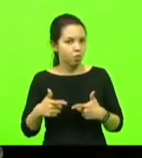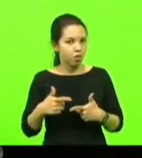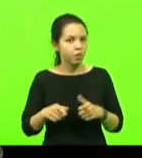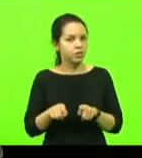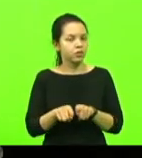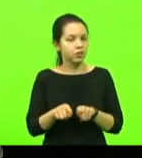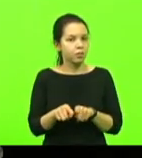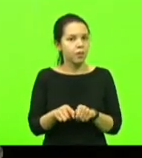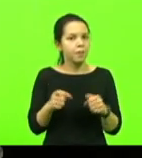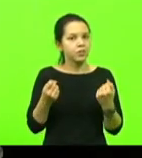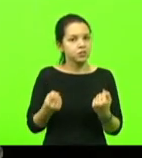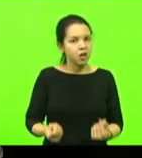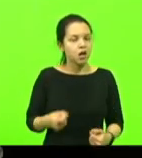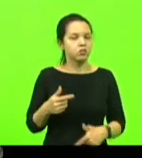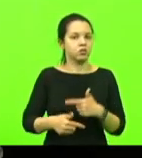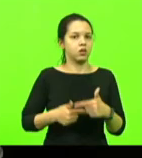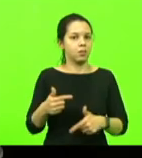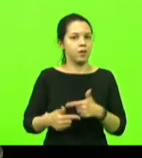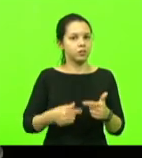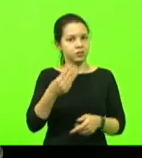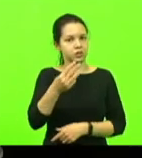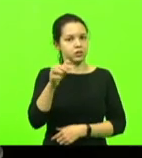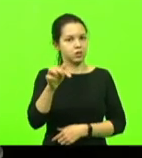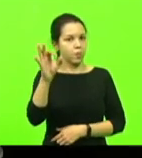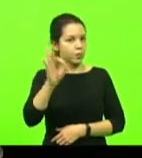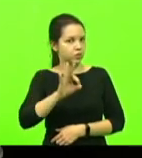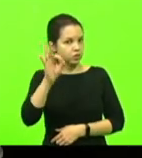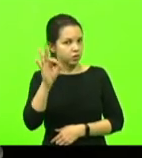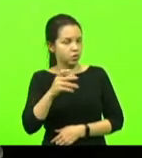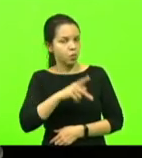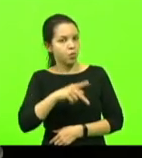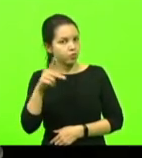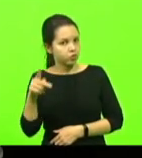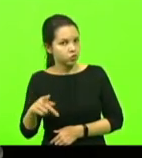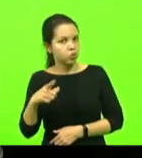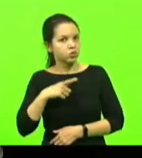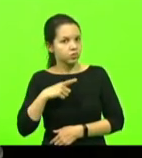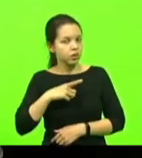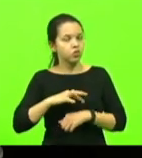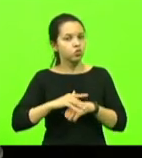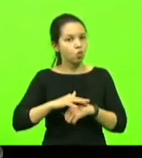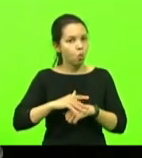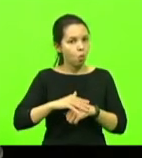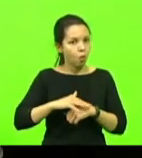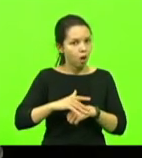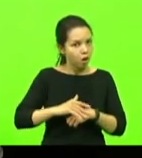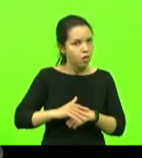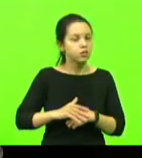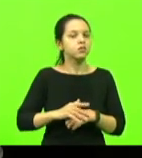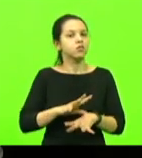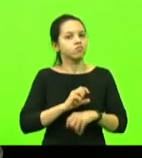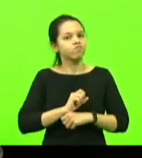trabalho. 37% dos professores têm doenças crônicas.